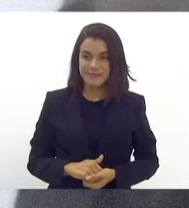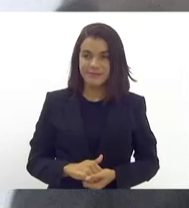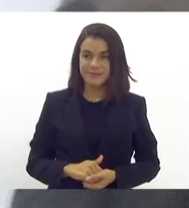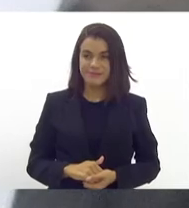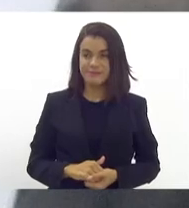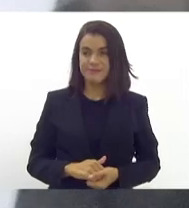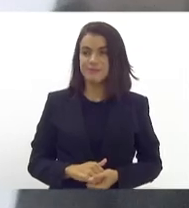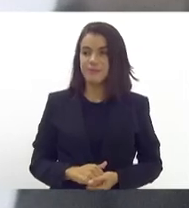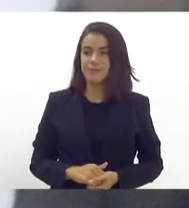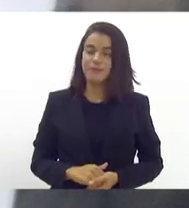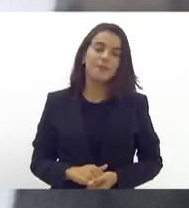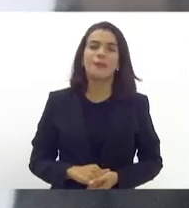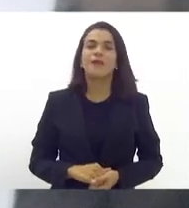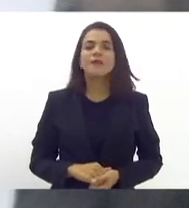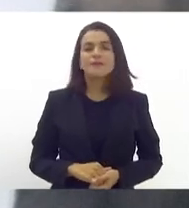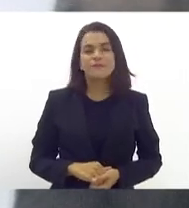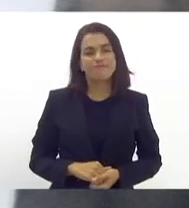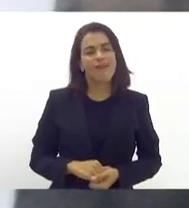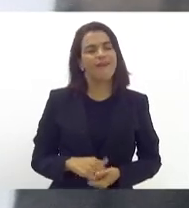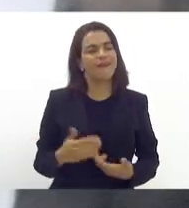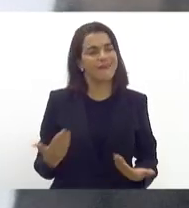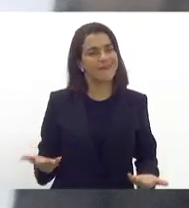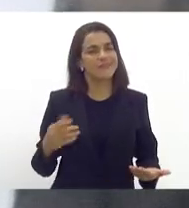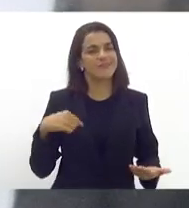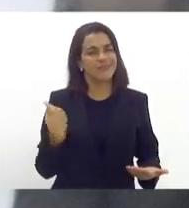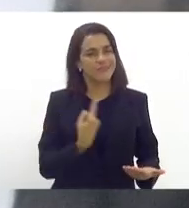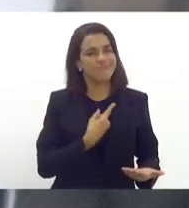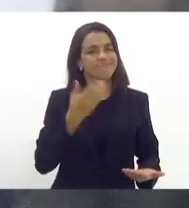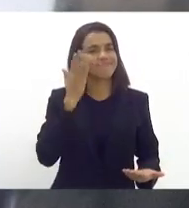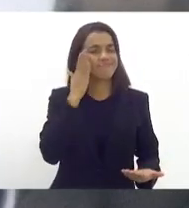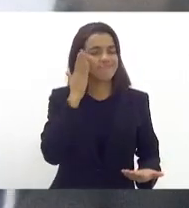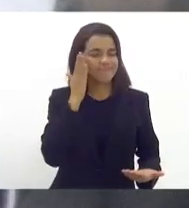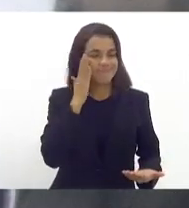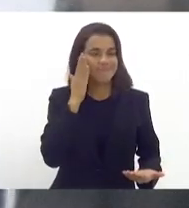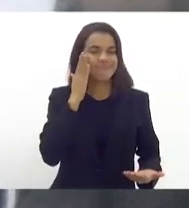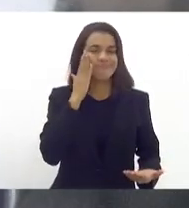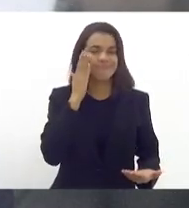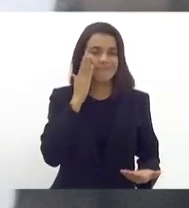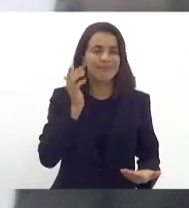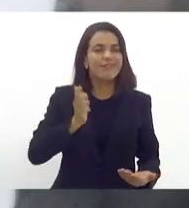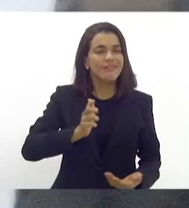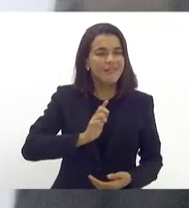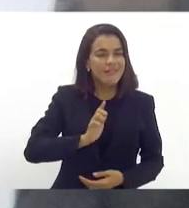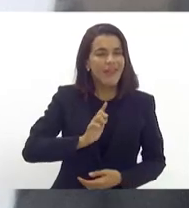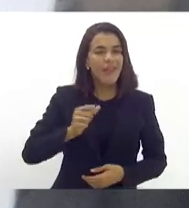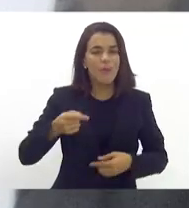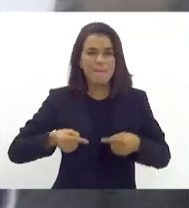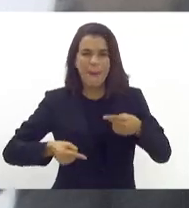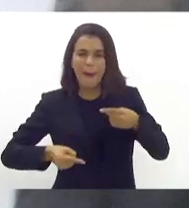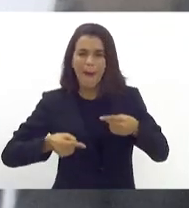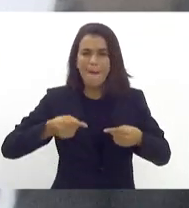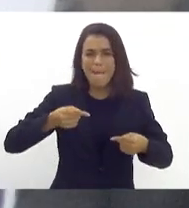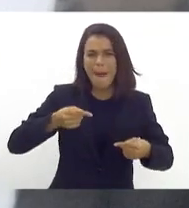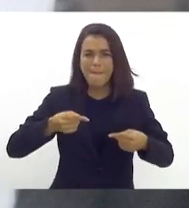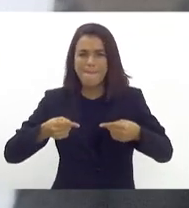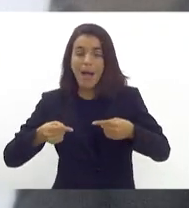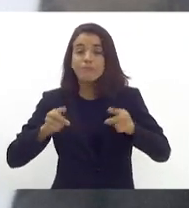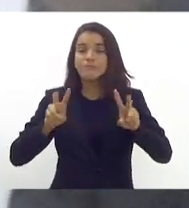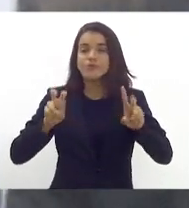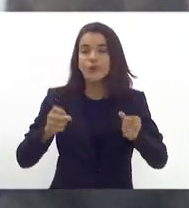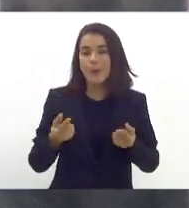reais nós sabemos que há uma uma discussão em relação aos